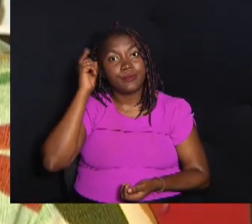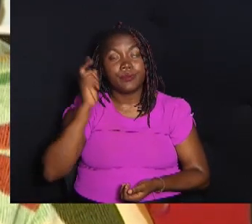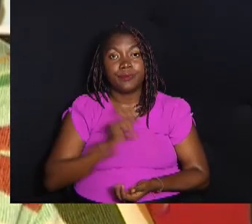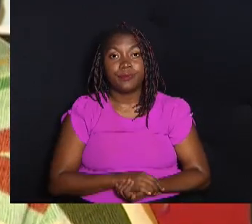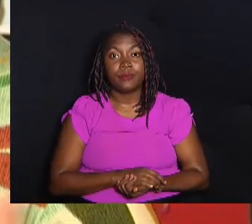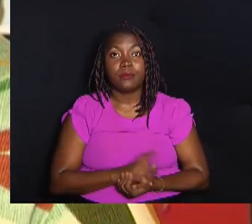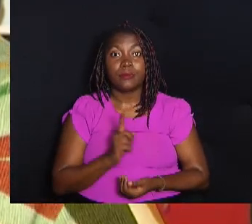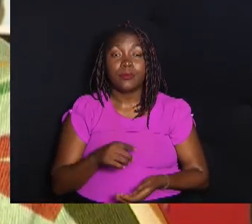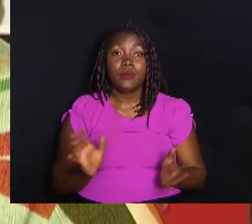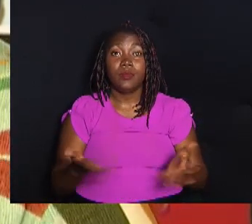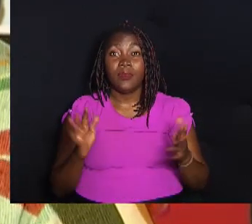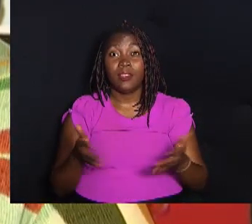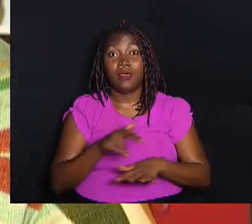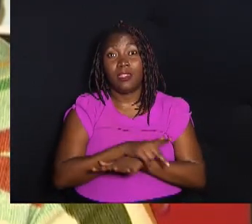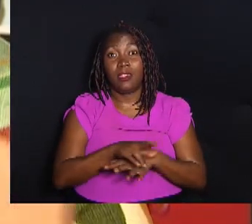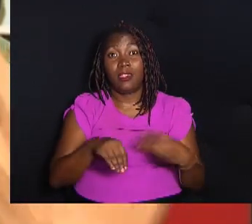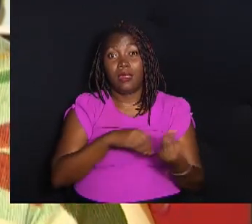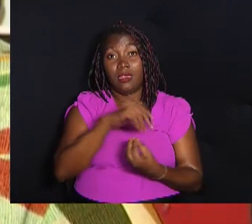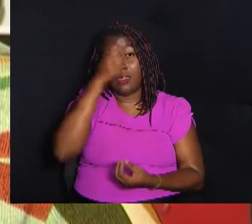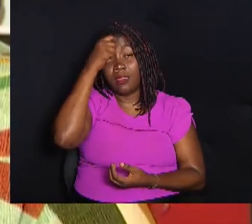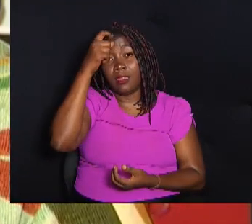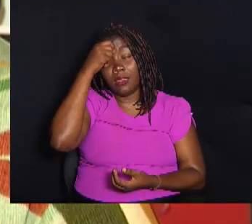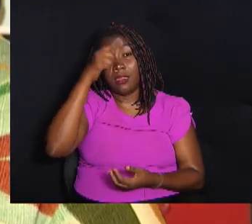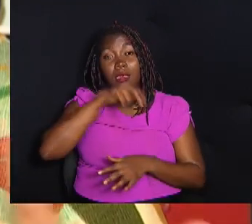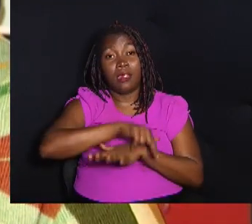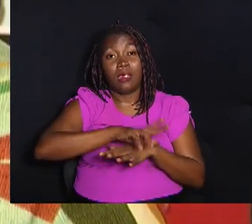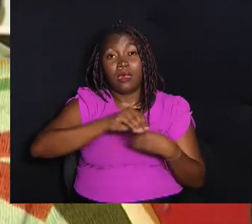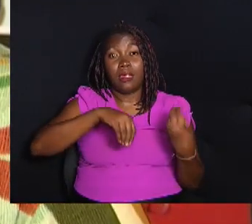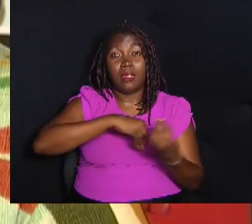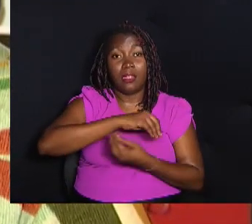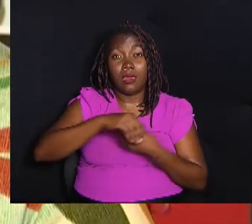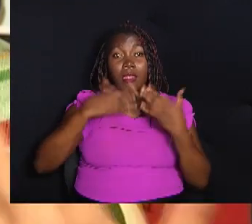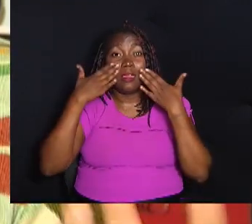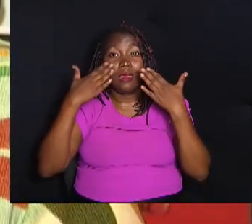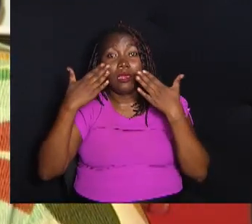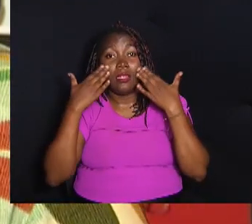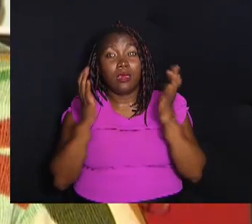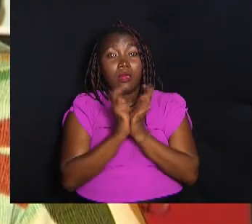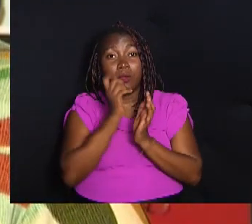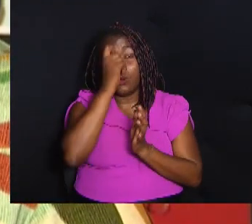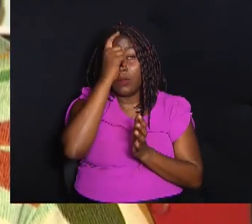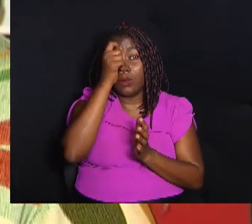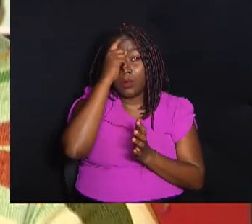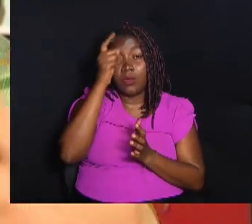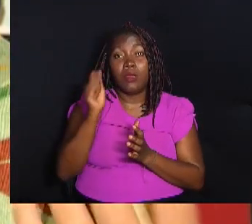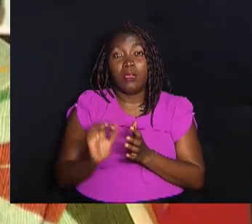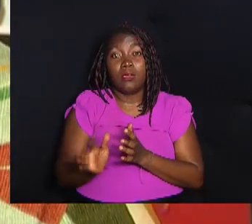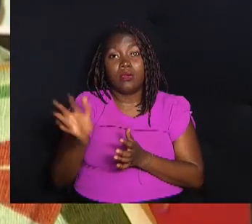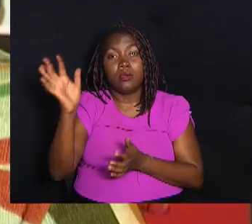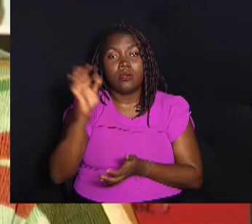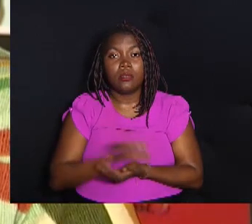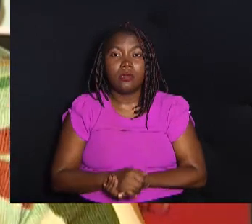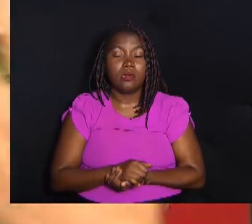incentivar a diversidade cultural as diversas manifestações dos grupos de cultura da cultura periférica da do